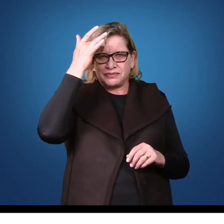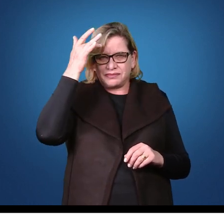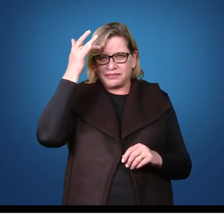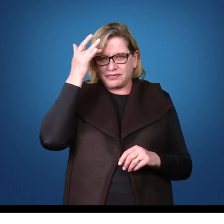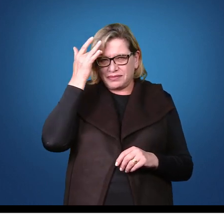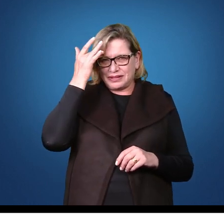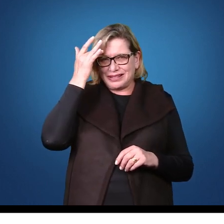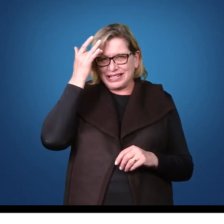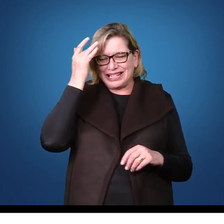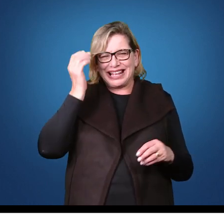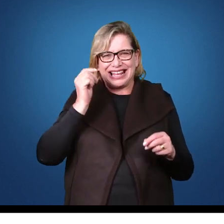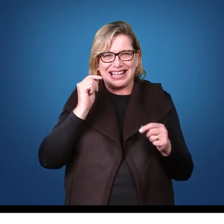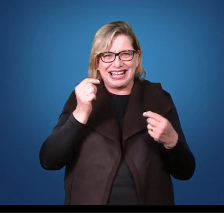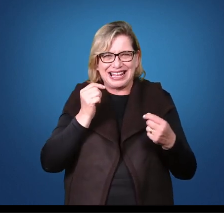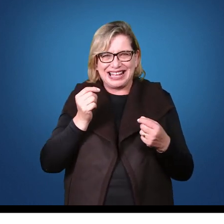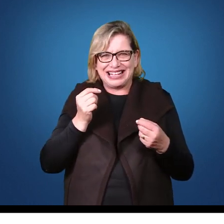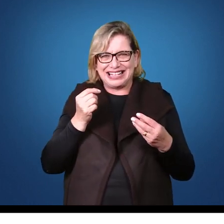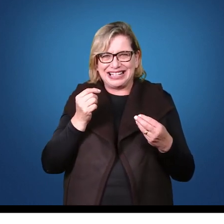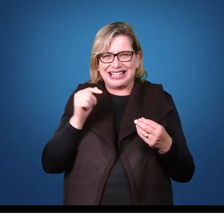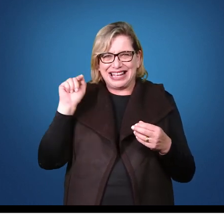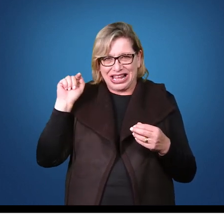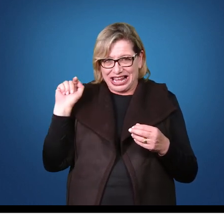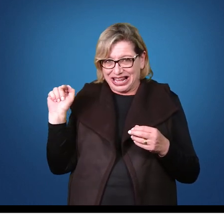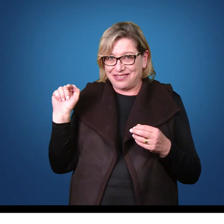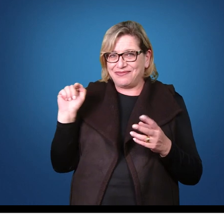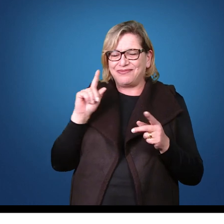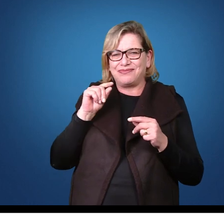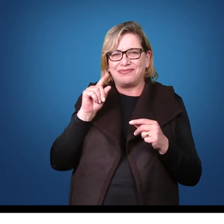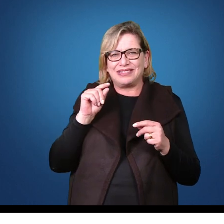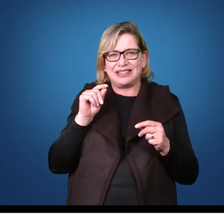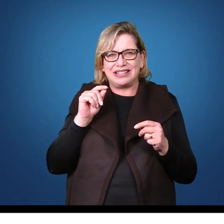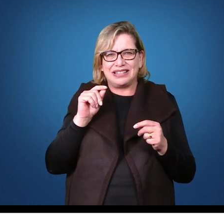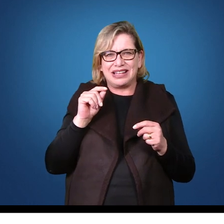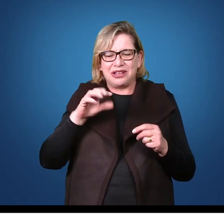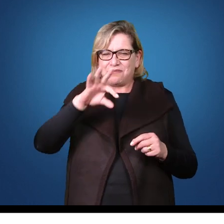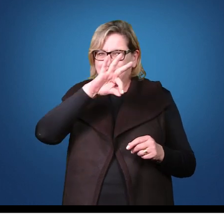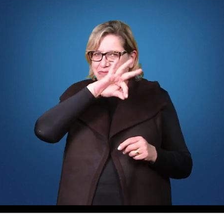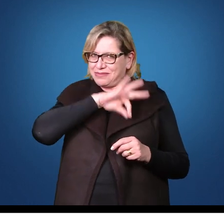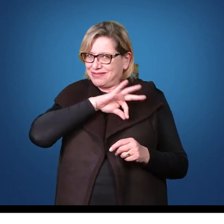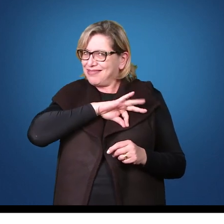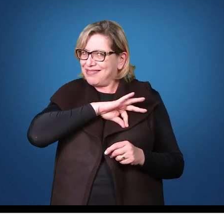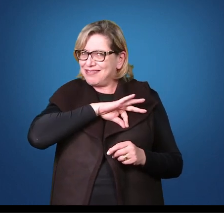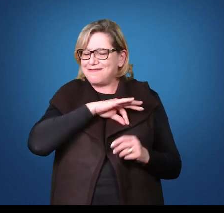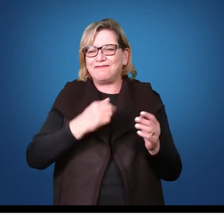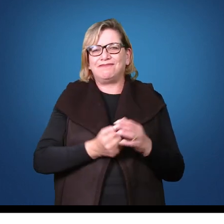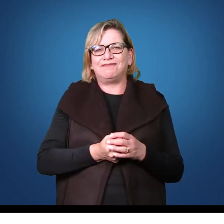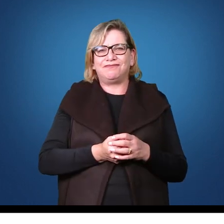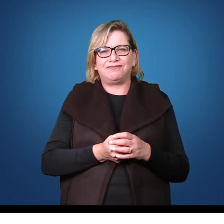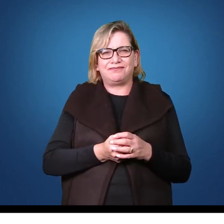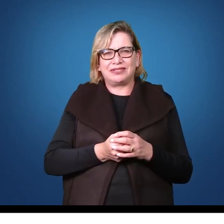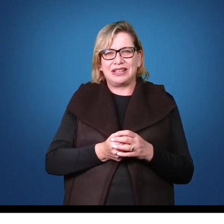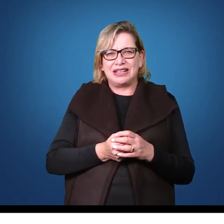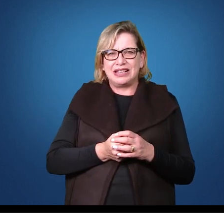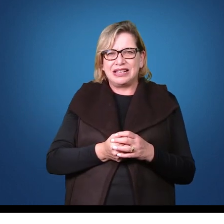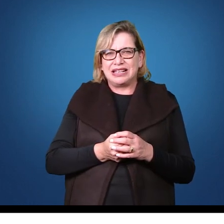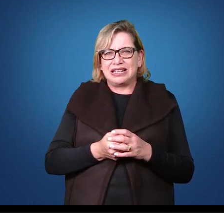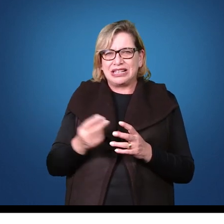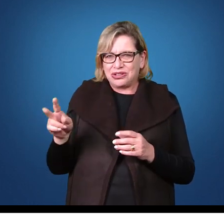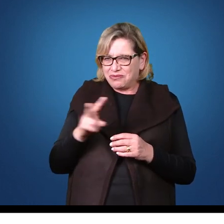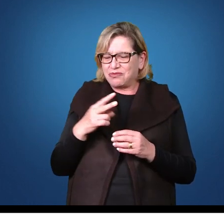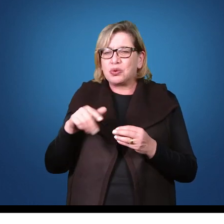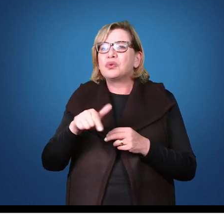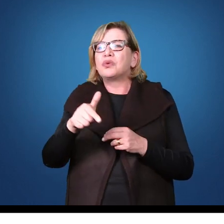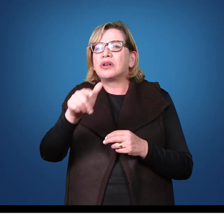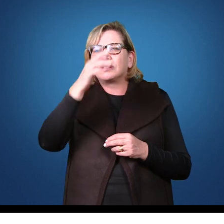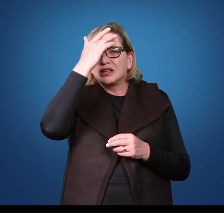é? Esse aqui vai ser o policial. E essas criaturinhas